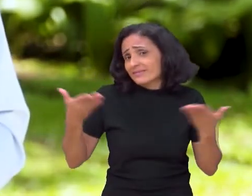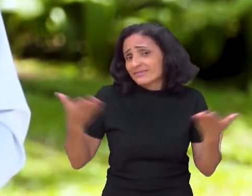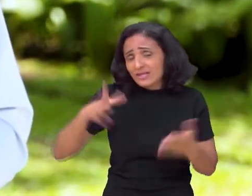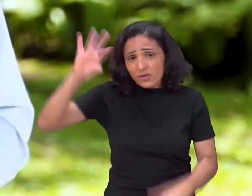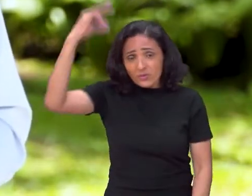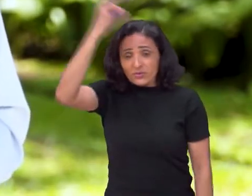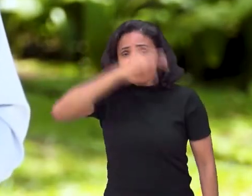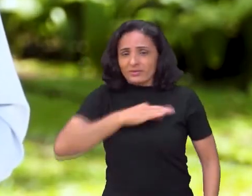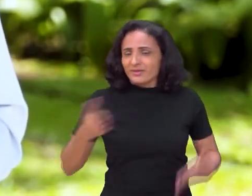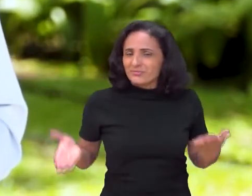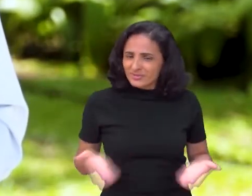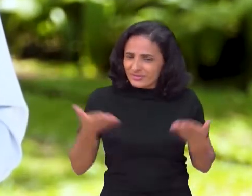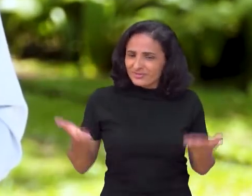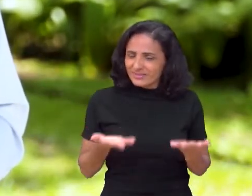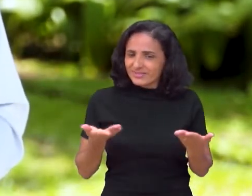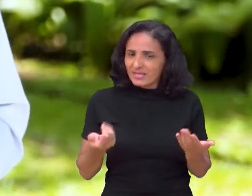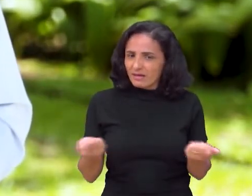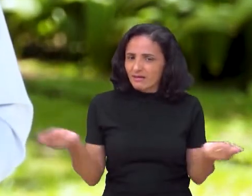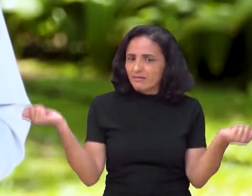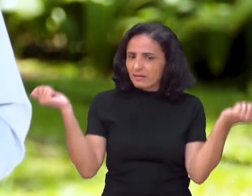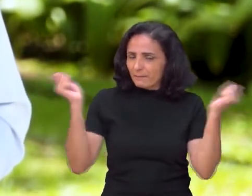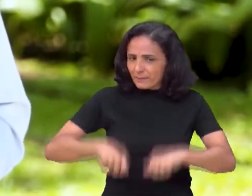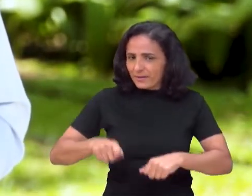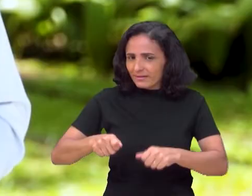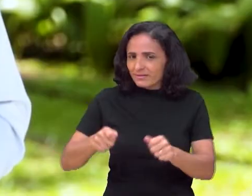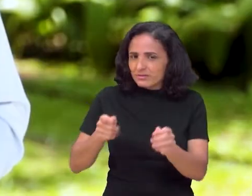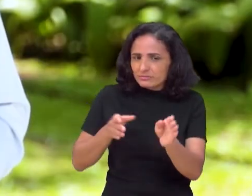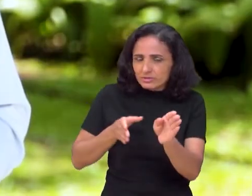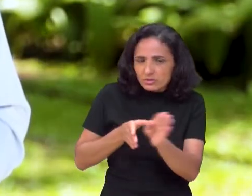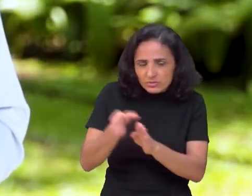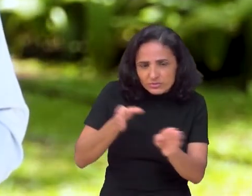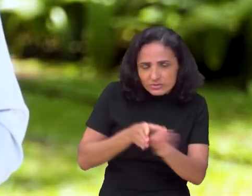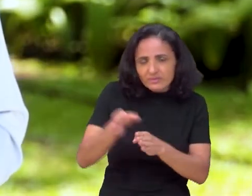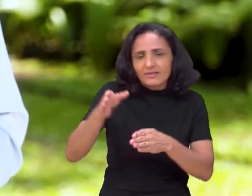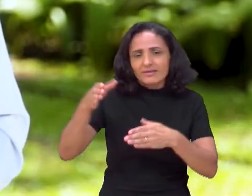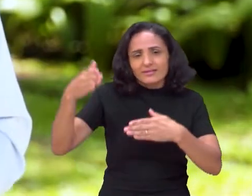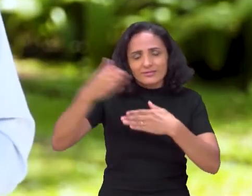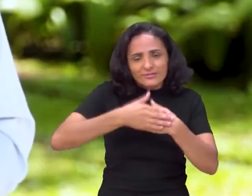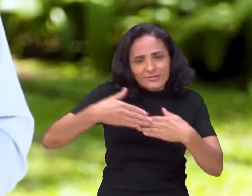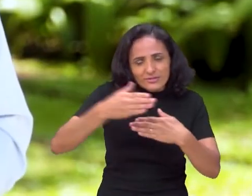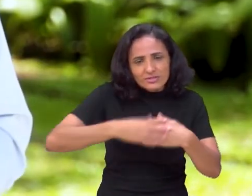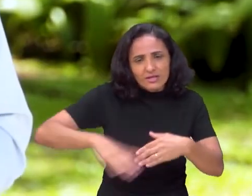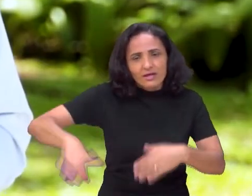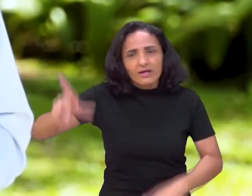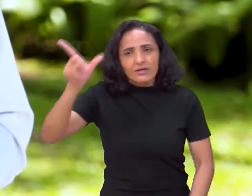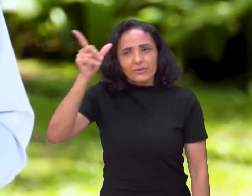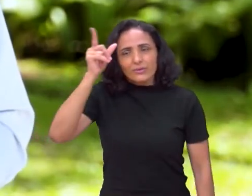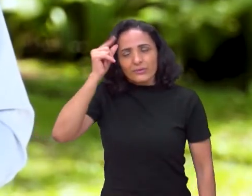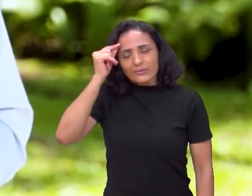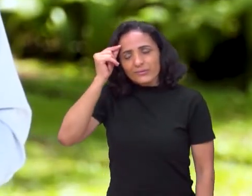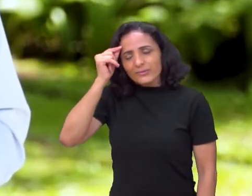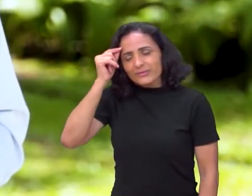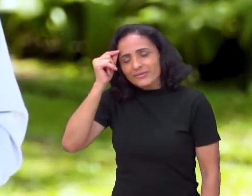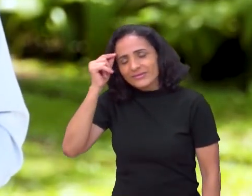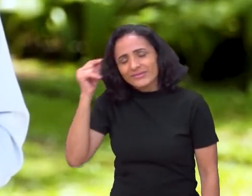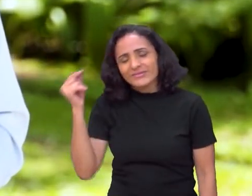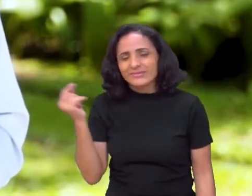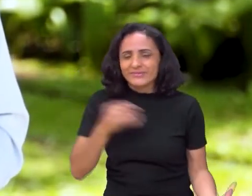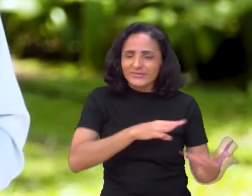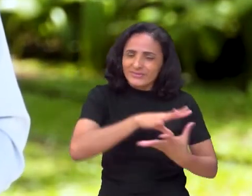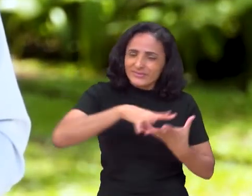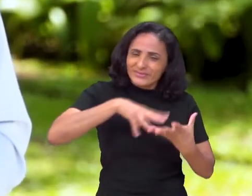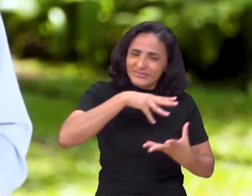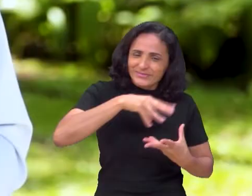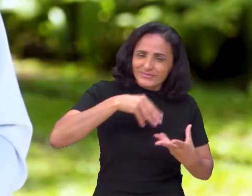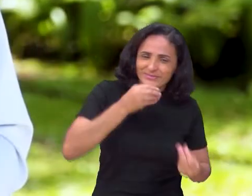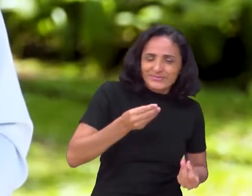está dizendo: eu posso te consolar, eu posso trazer alívio para a tua alma, eu posso